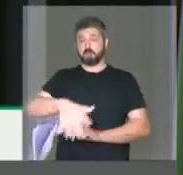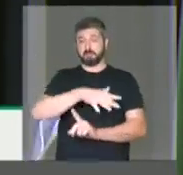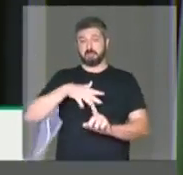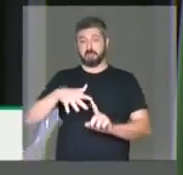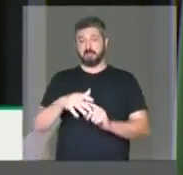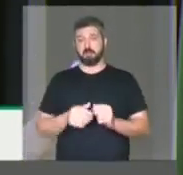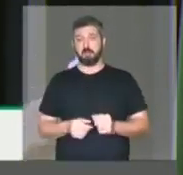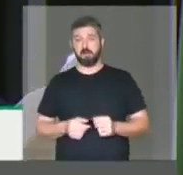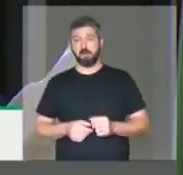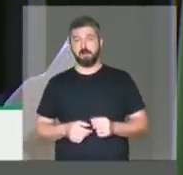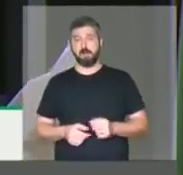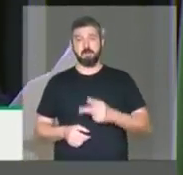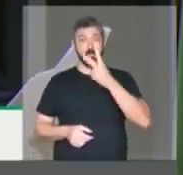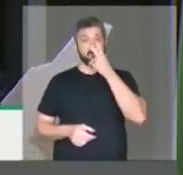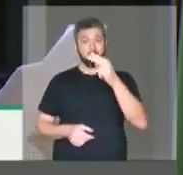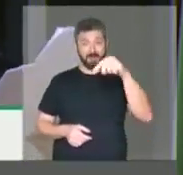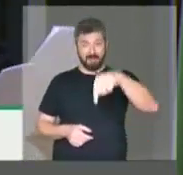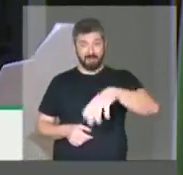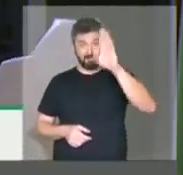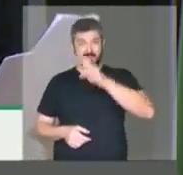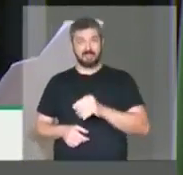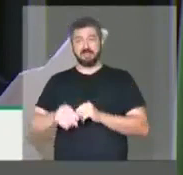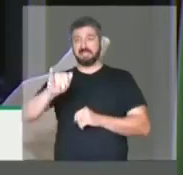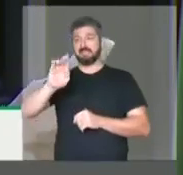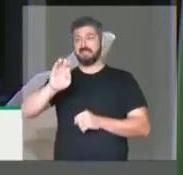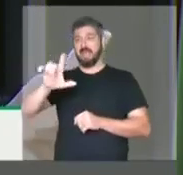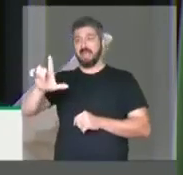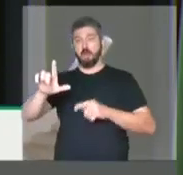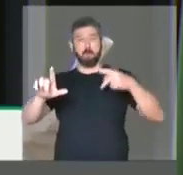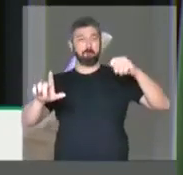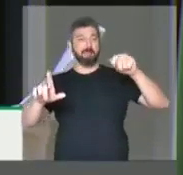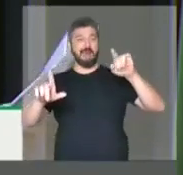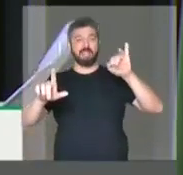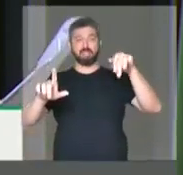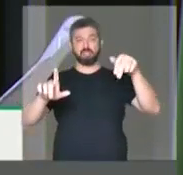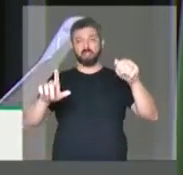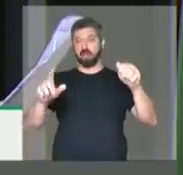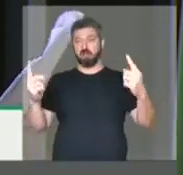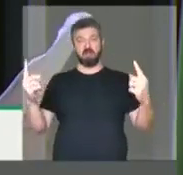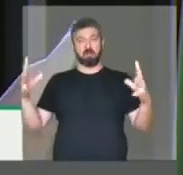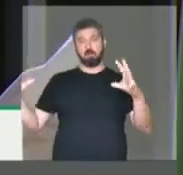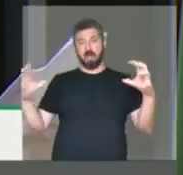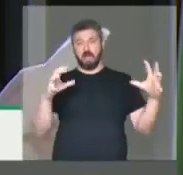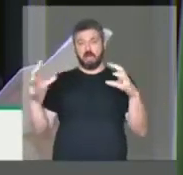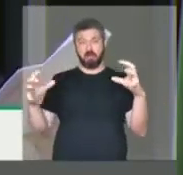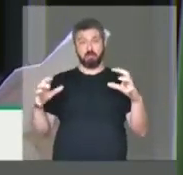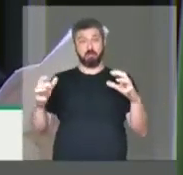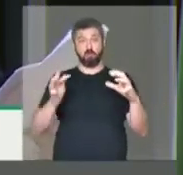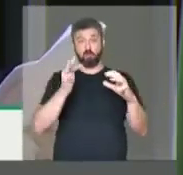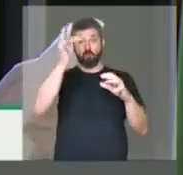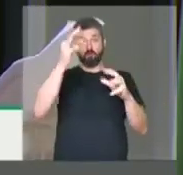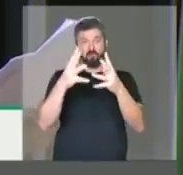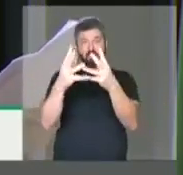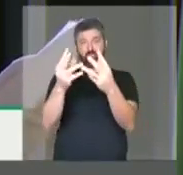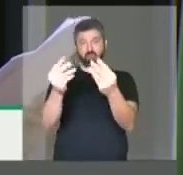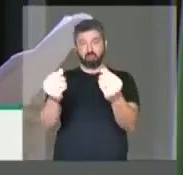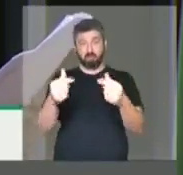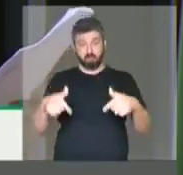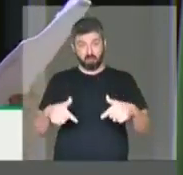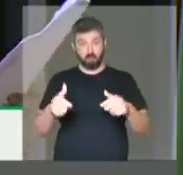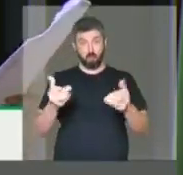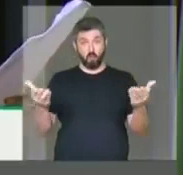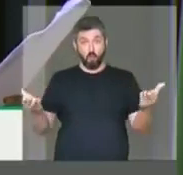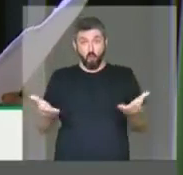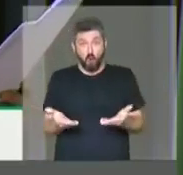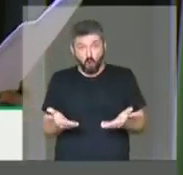Este Israel e Palestina aqui dentro do Brasil já está corroendo o nosso futuro, sem dizer que o presente há tempo